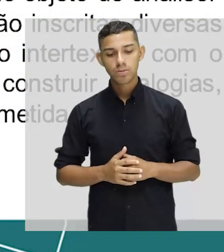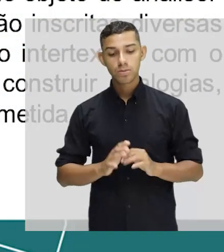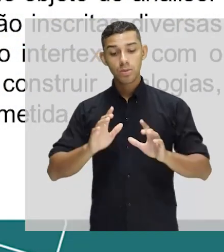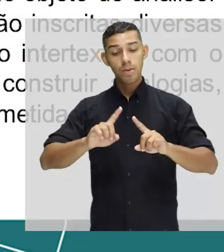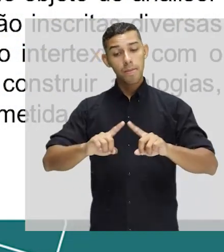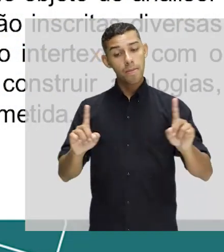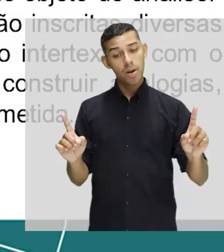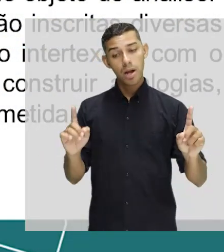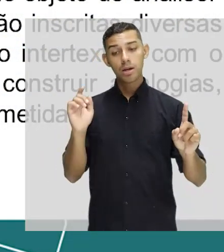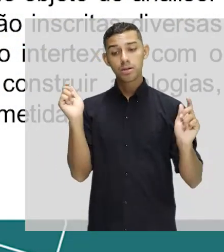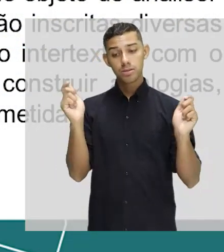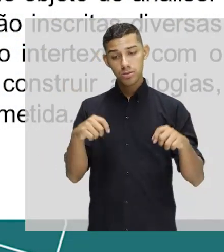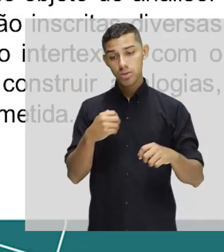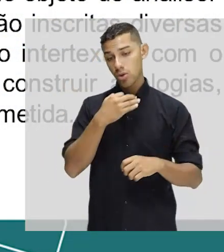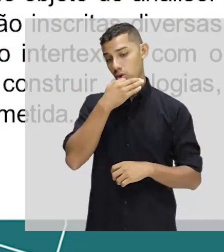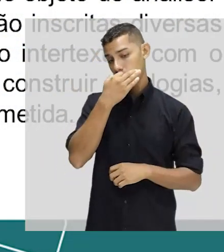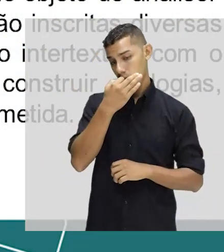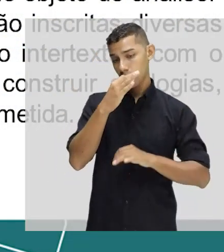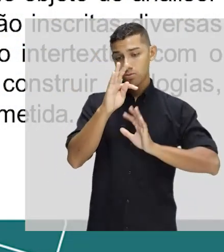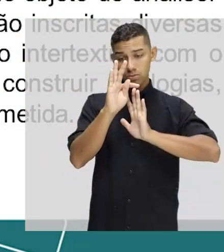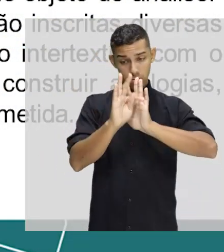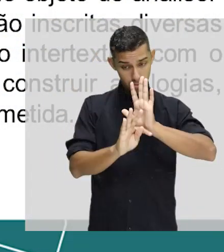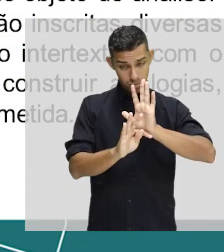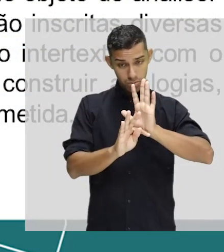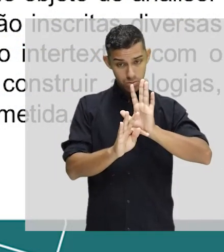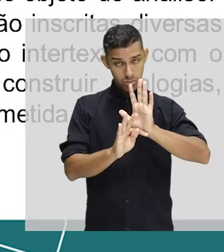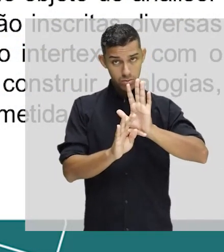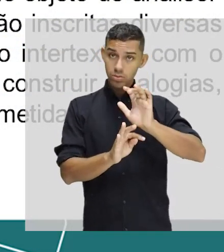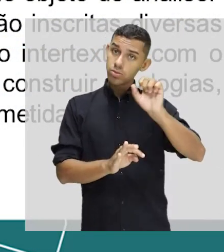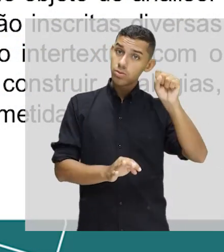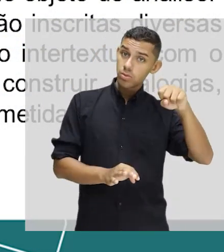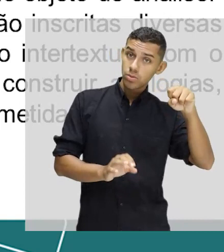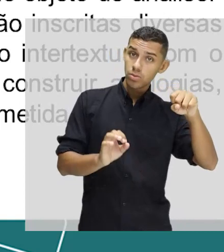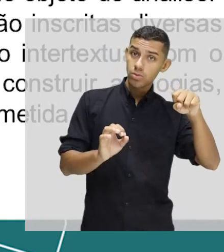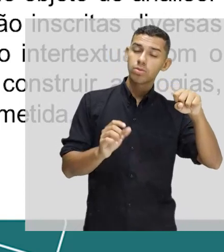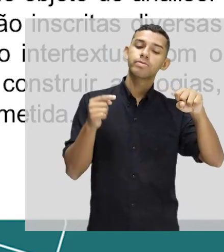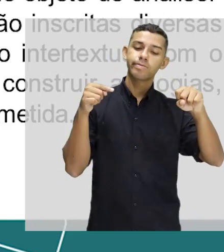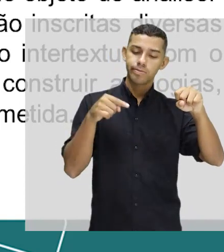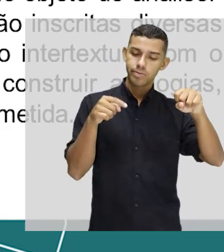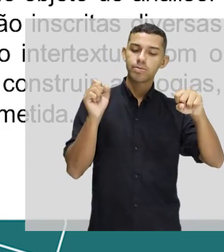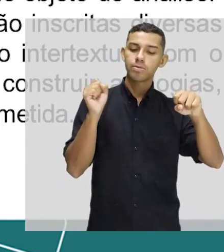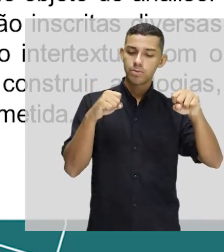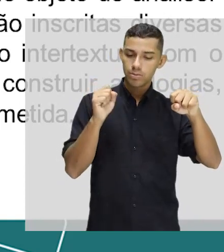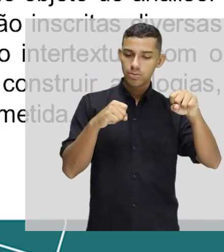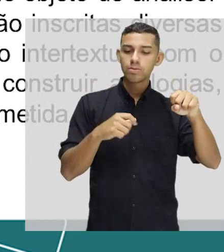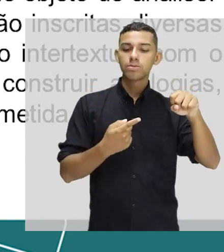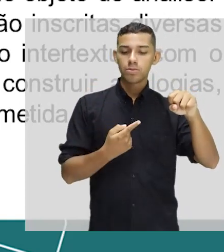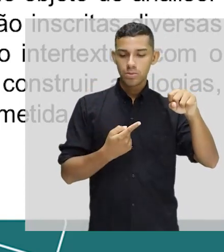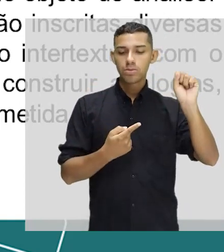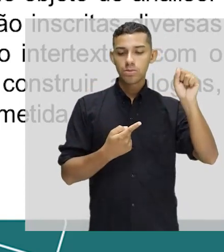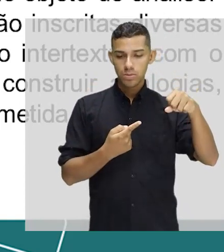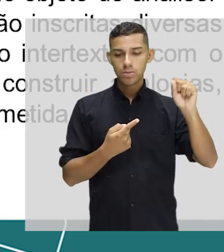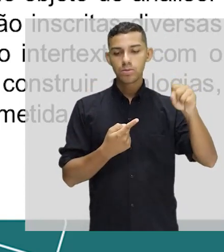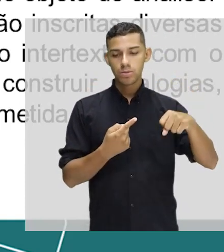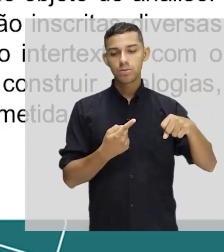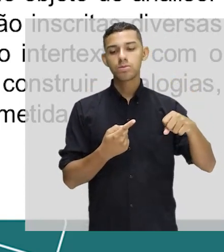Mas e a charge? Seria um texto de opinião? O que vocês acham? Sim ou não? Sim, a charge ela também é um texto de opinião. Talvez